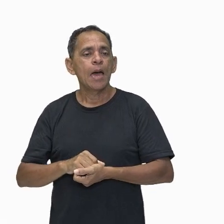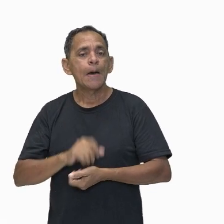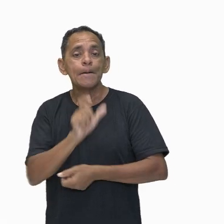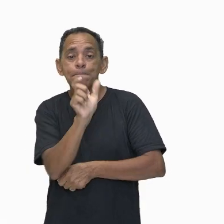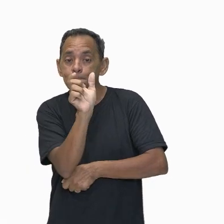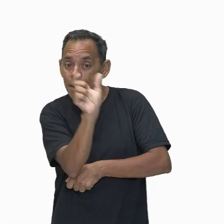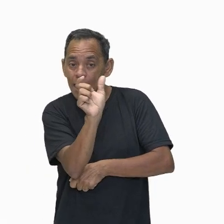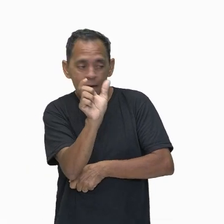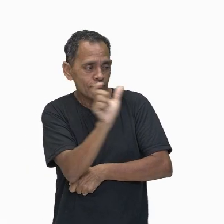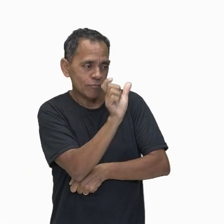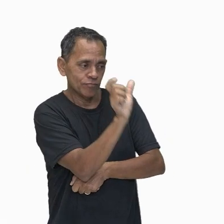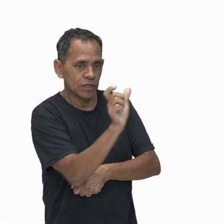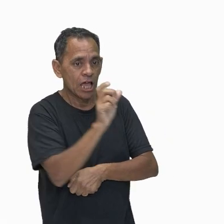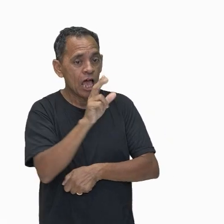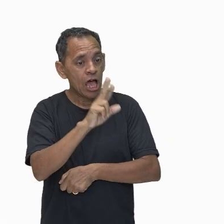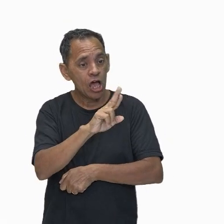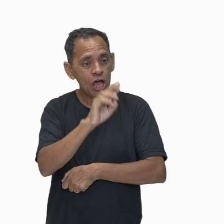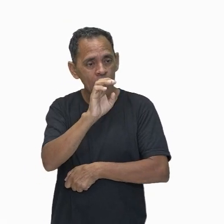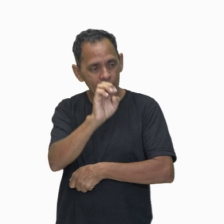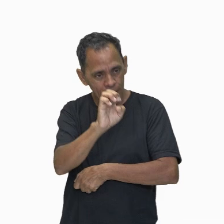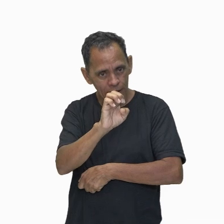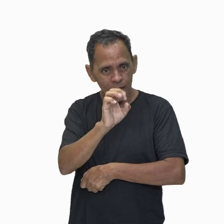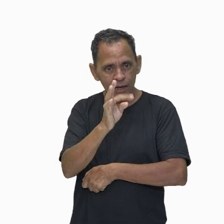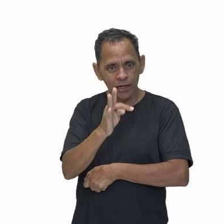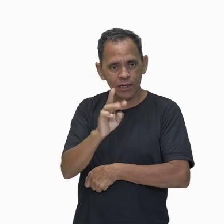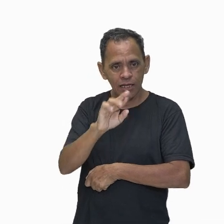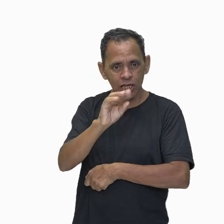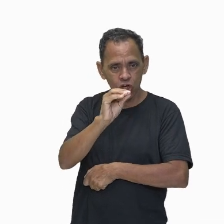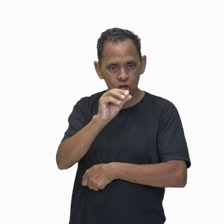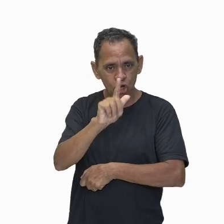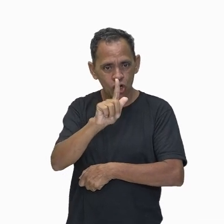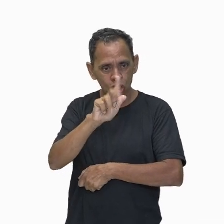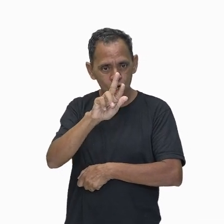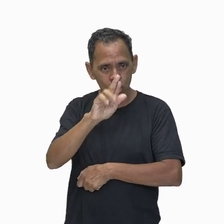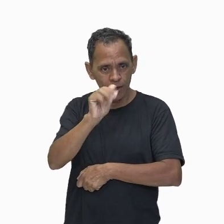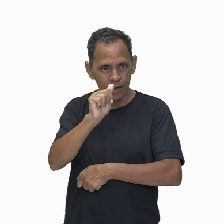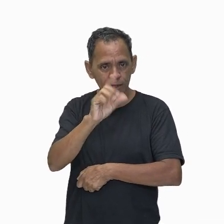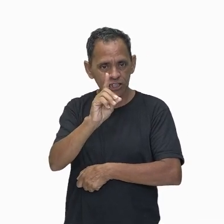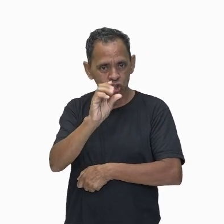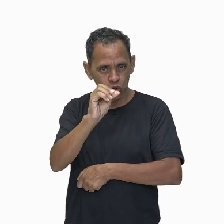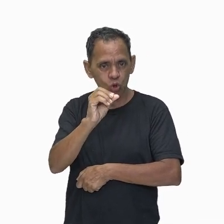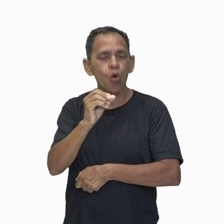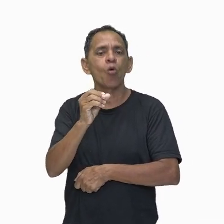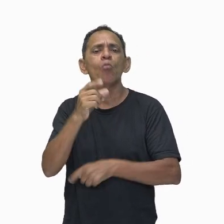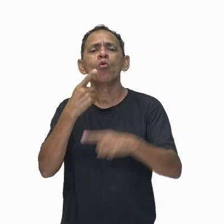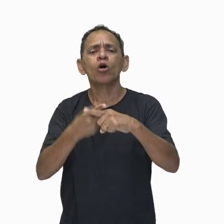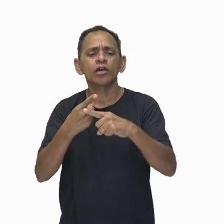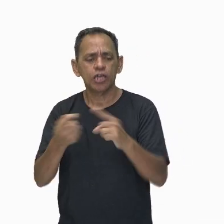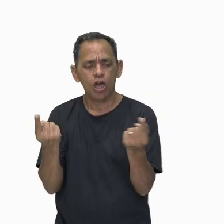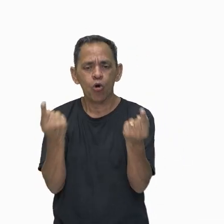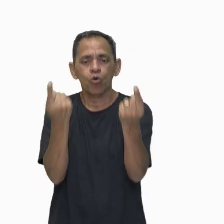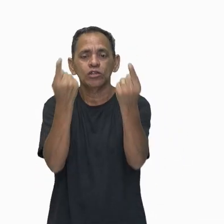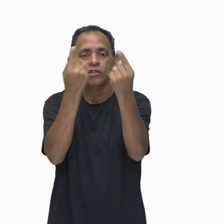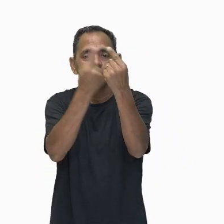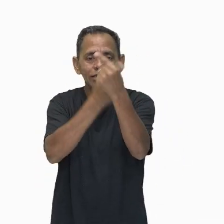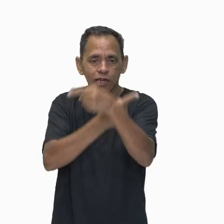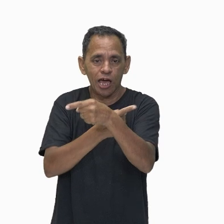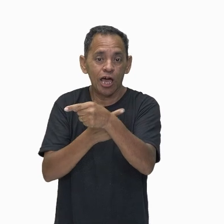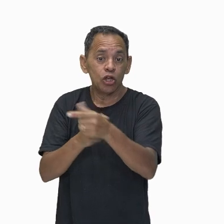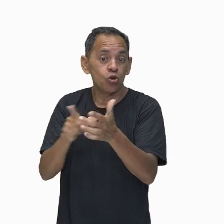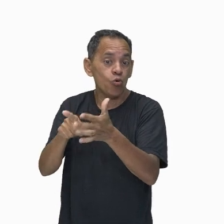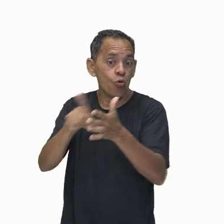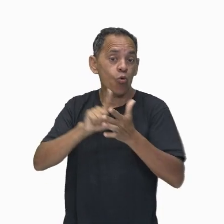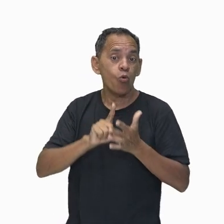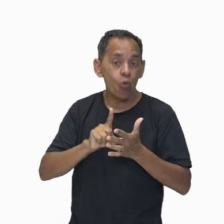pessoal? Neste caso, o móvel ele está indo no sentido contrário àquele que eu adotei como positivo,